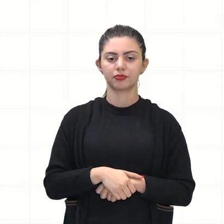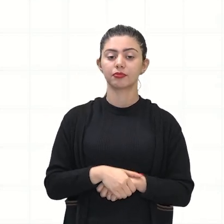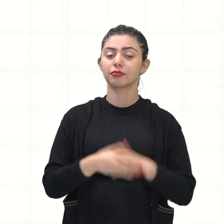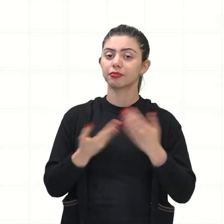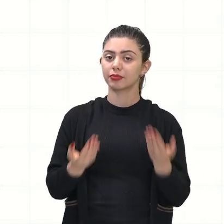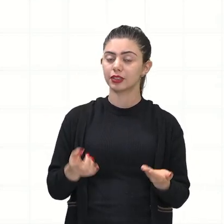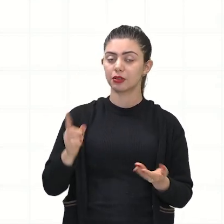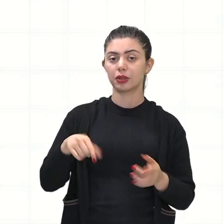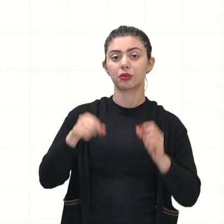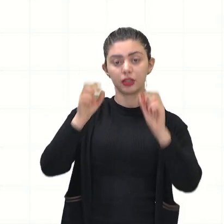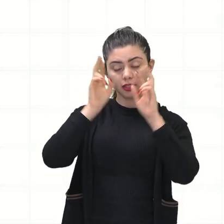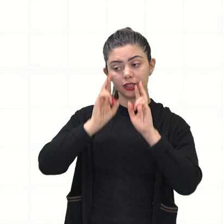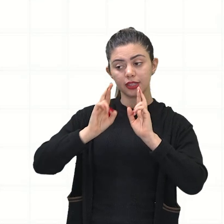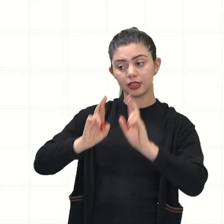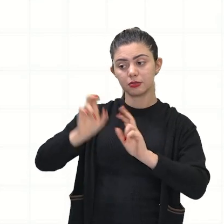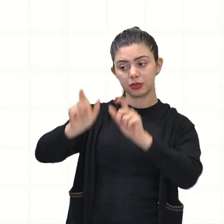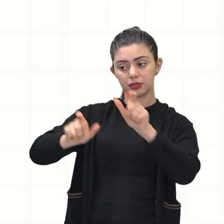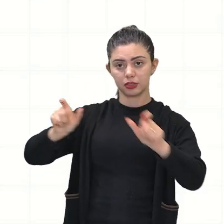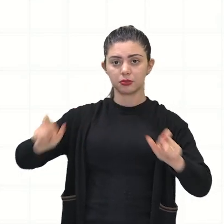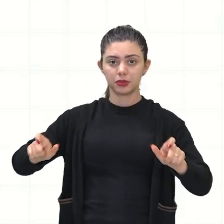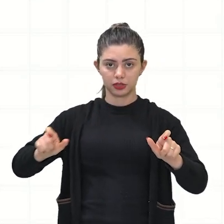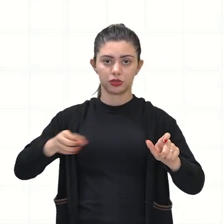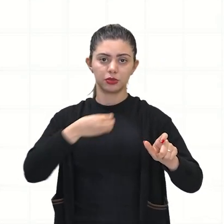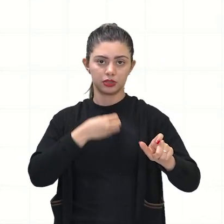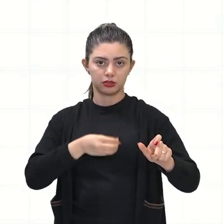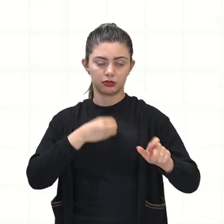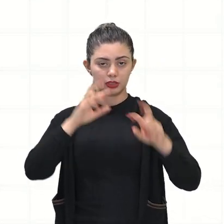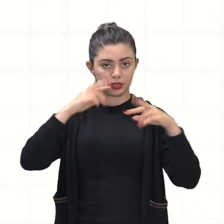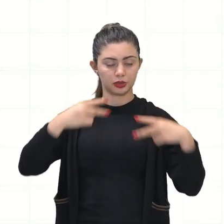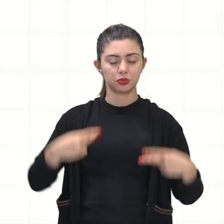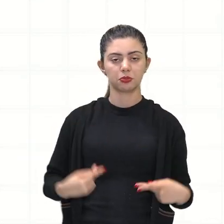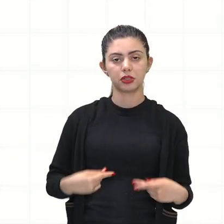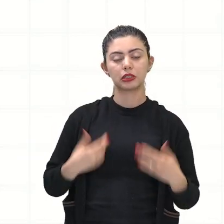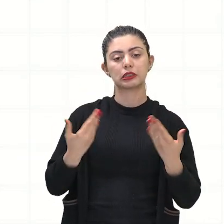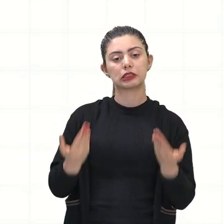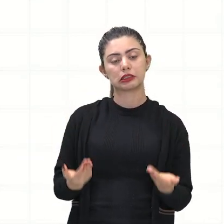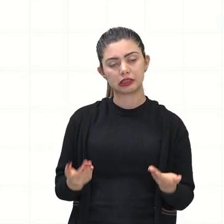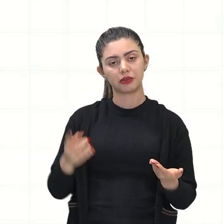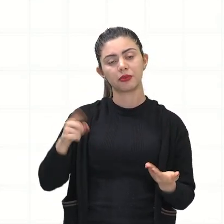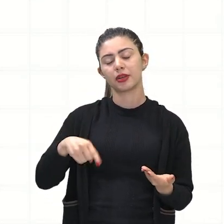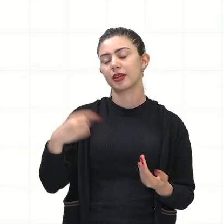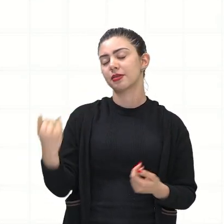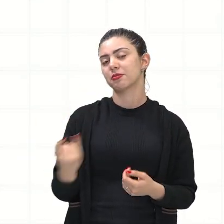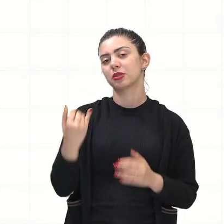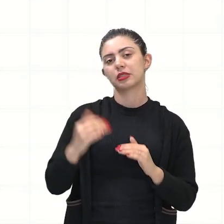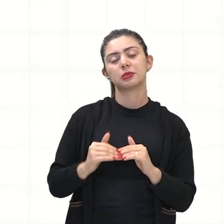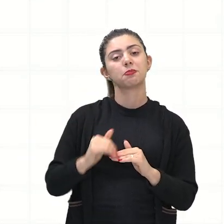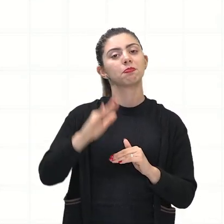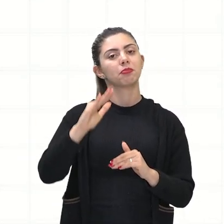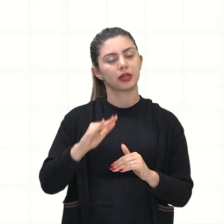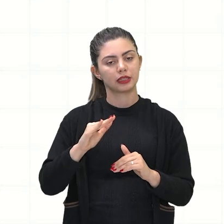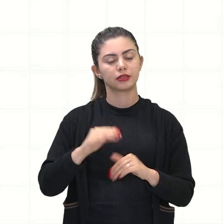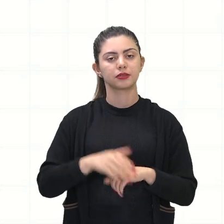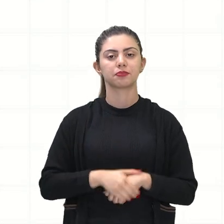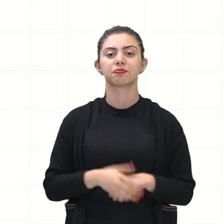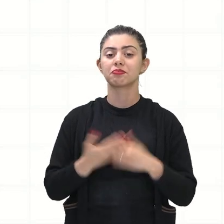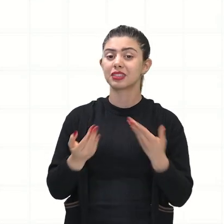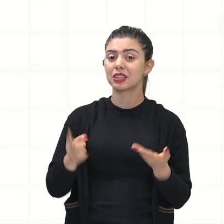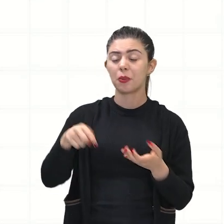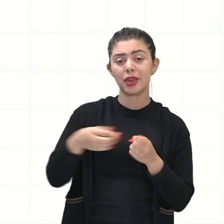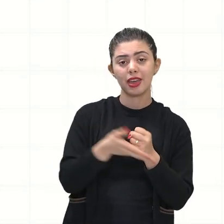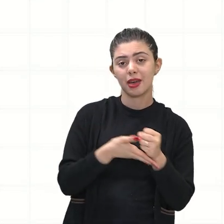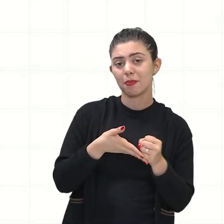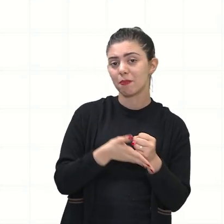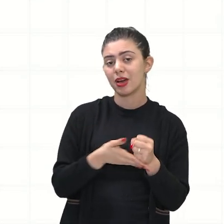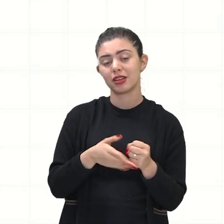É essa dignidade da pessoa humana que, de certa forma, vai sedimentar, que vai ser, na verdade, a